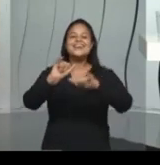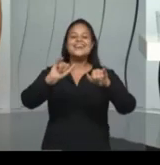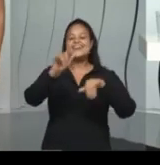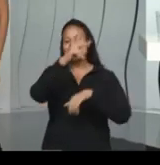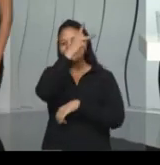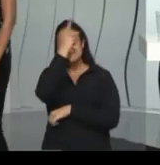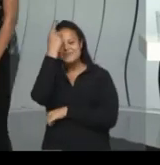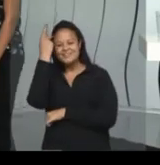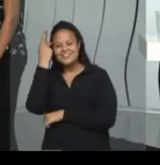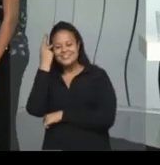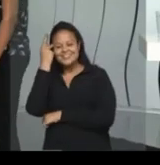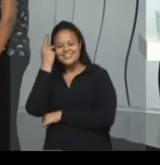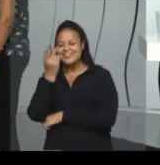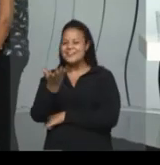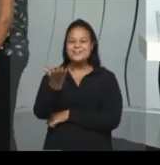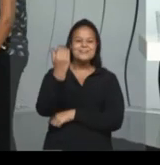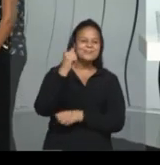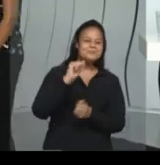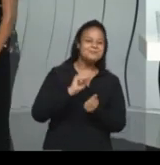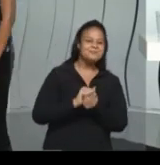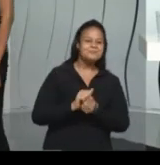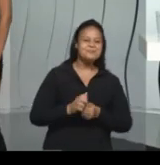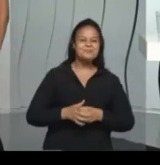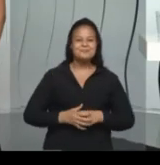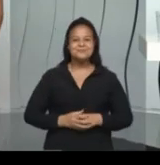lá?